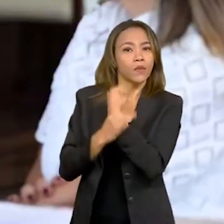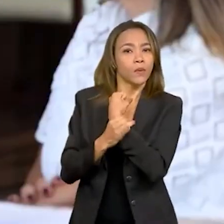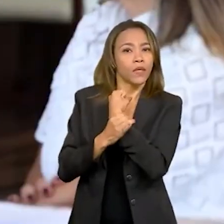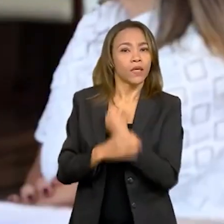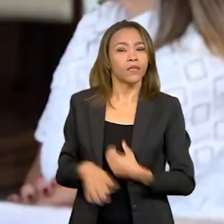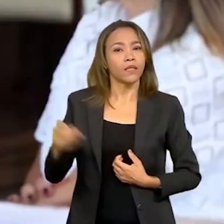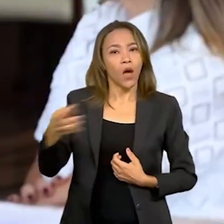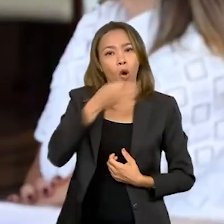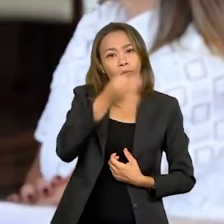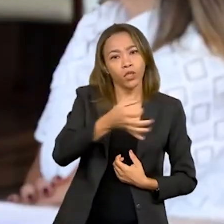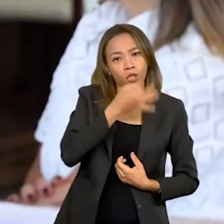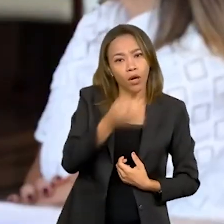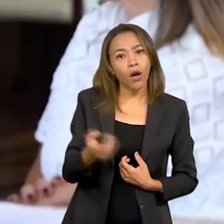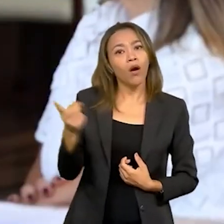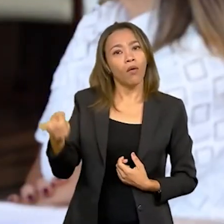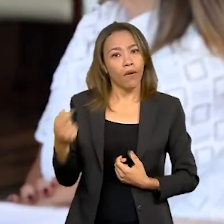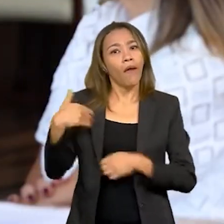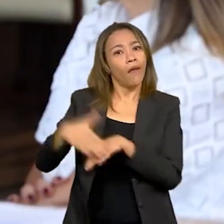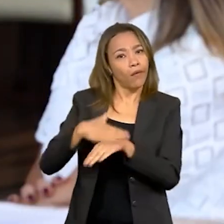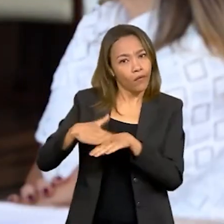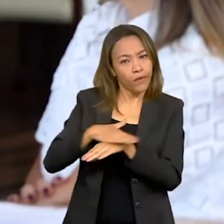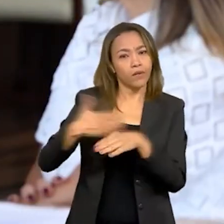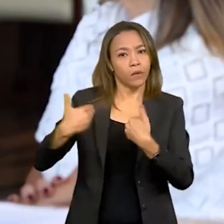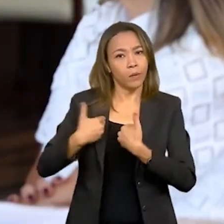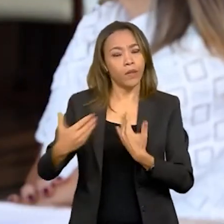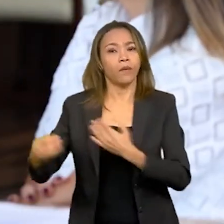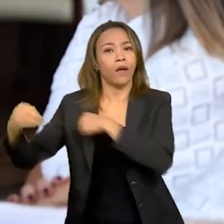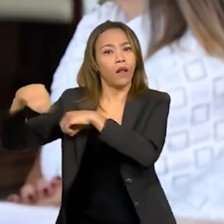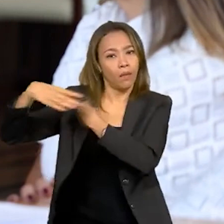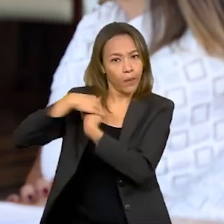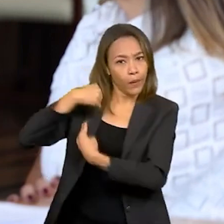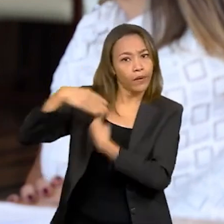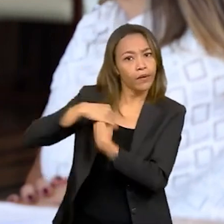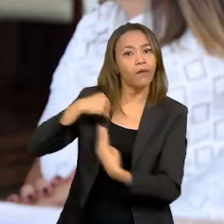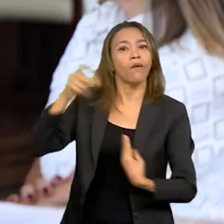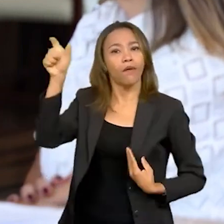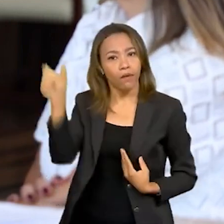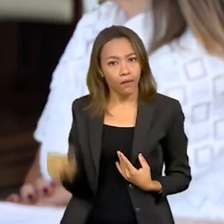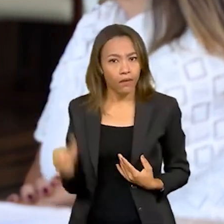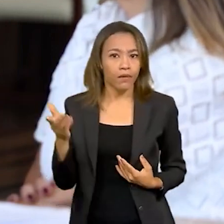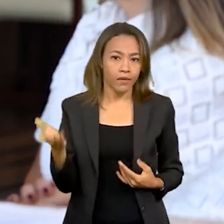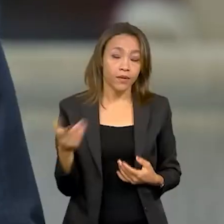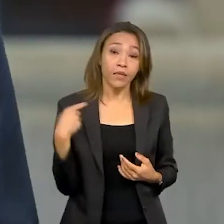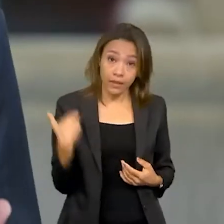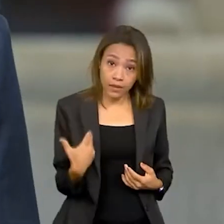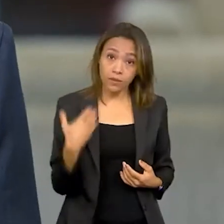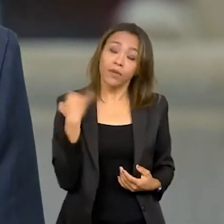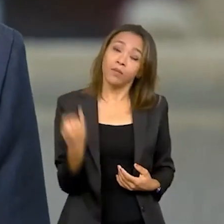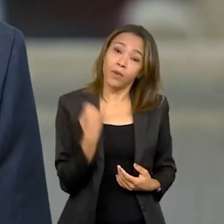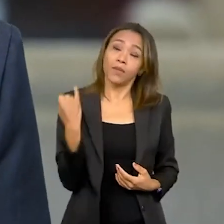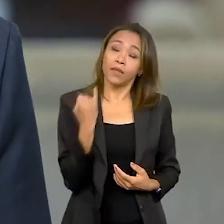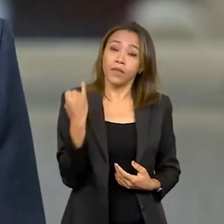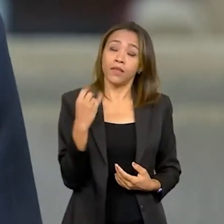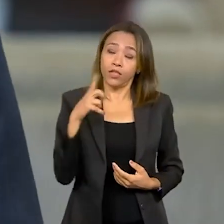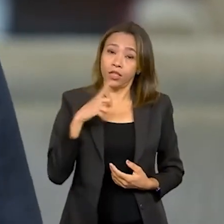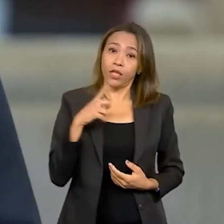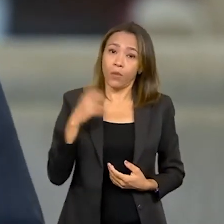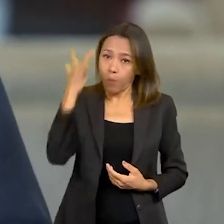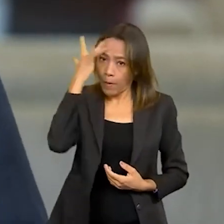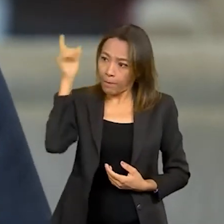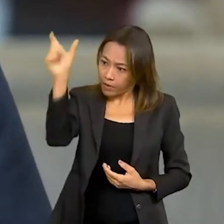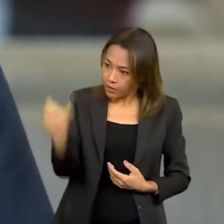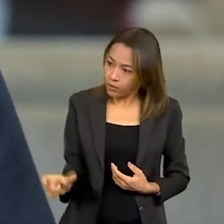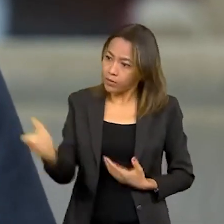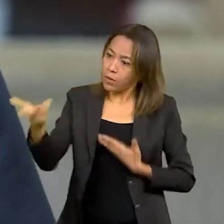fala ela dá conselho uhum sabe então isso é importante você tem alguém com quem você compartilhar as tuas